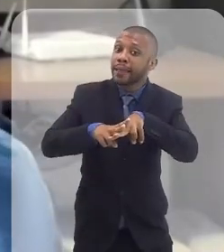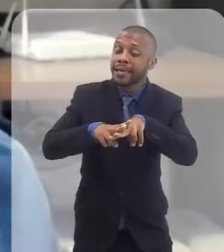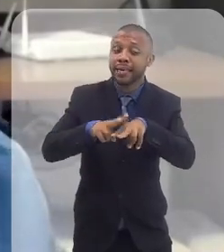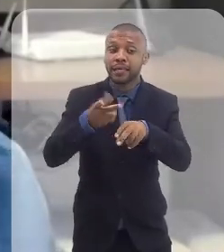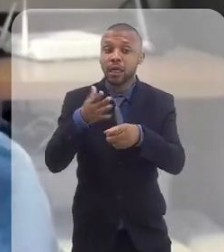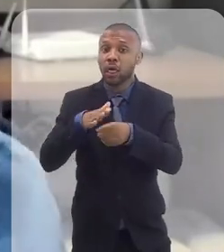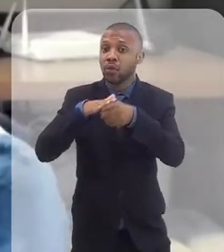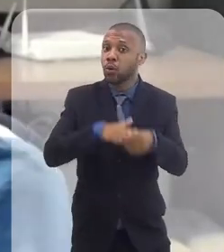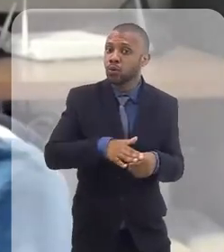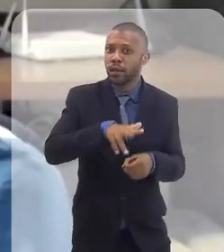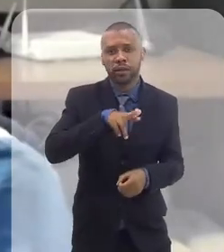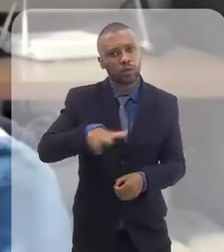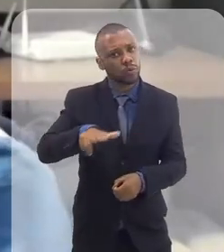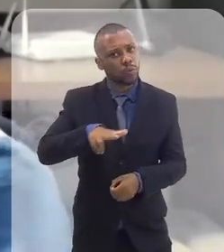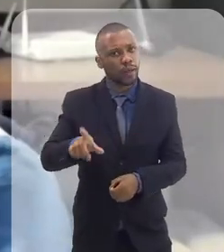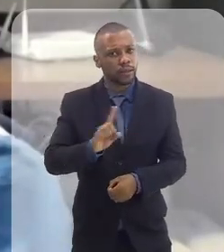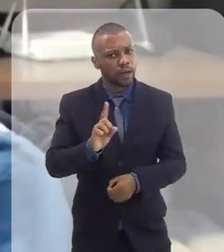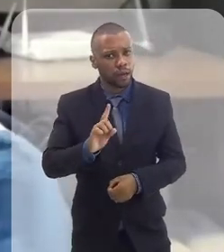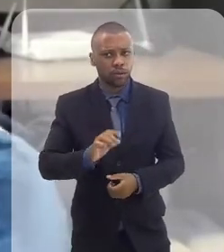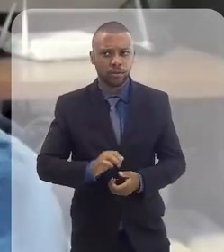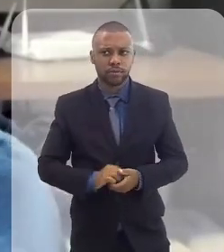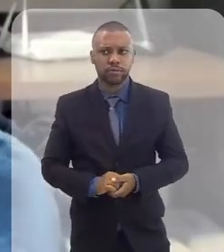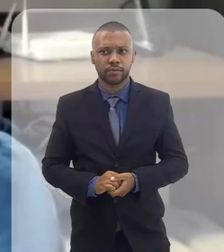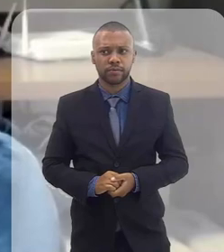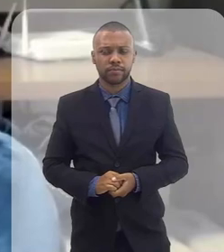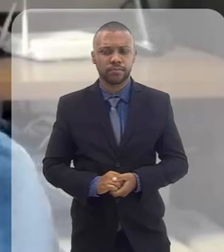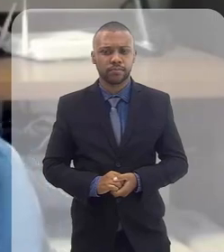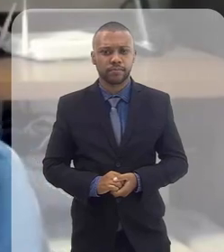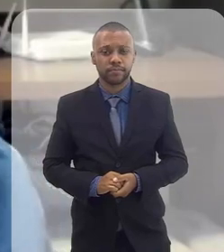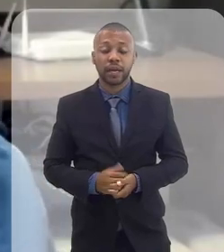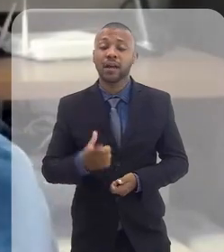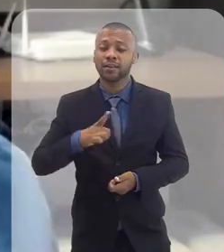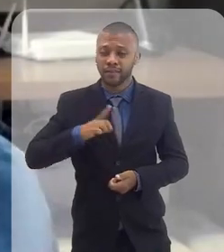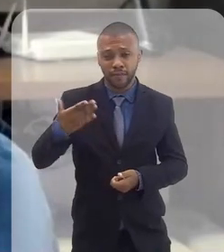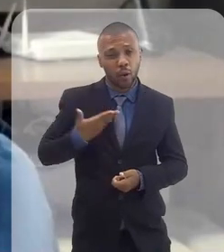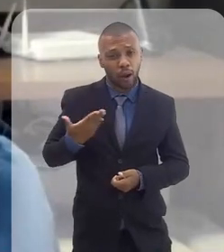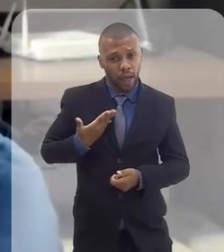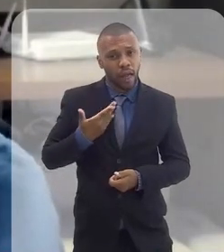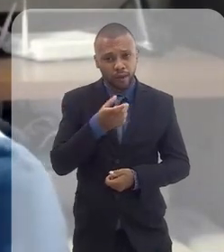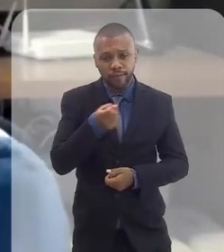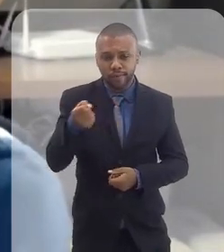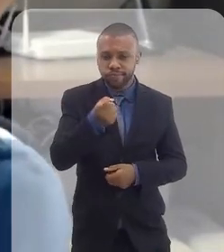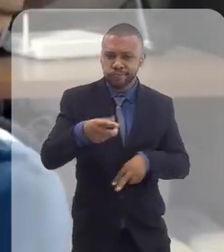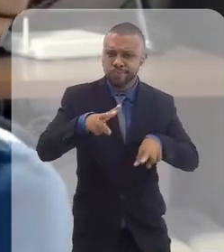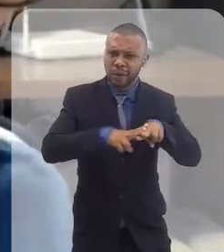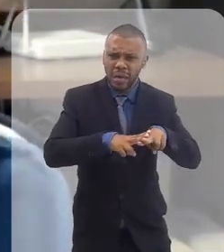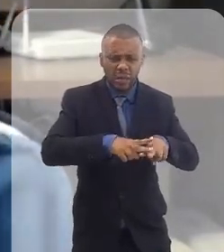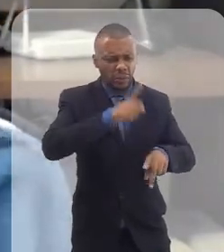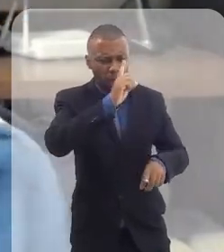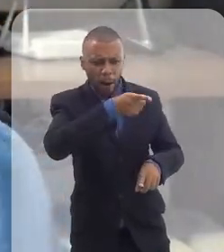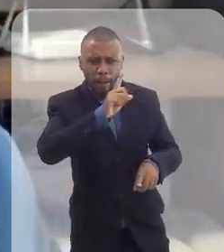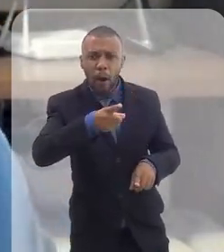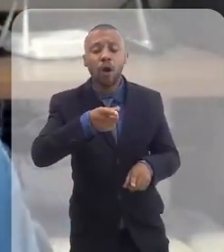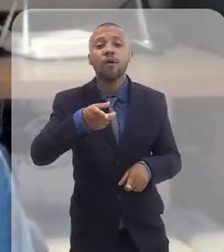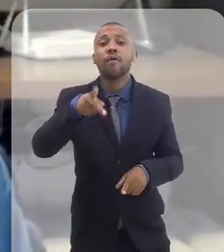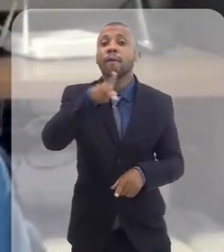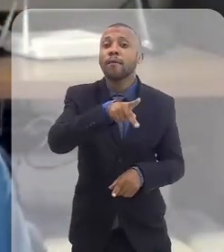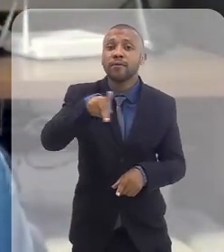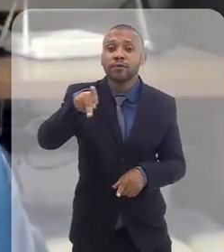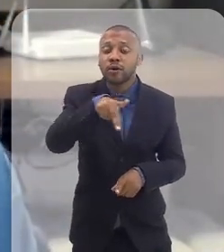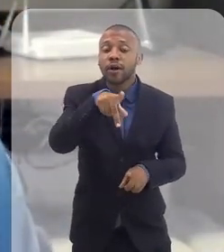fui presa e não fui torturada, mas eu tive colegas que foram presos e foram torturados.